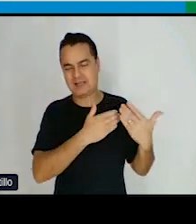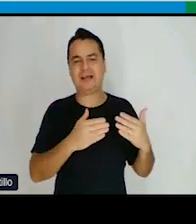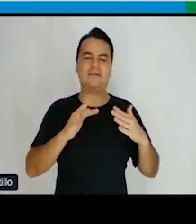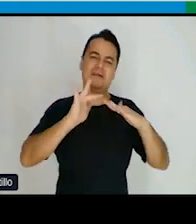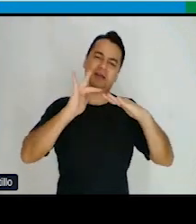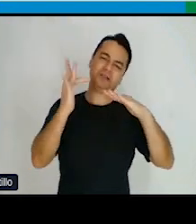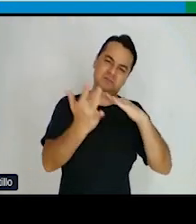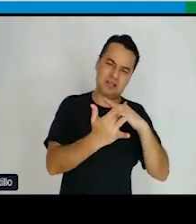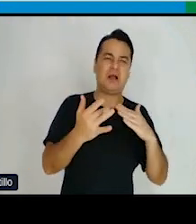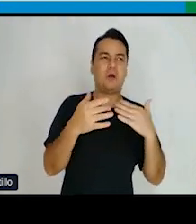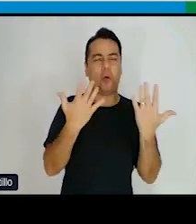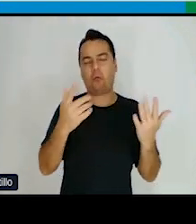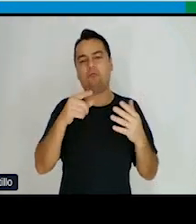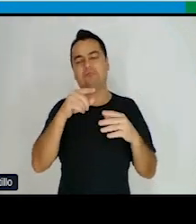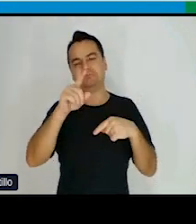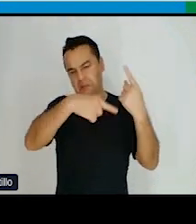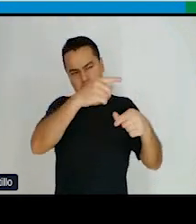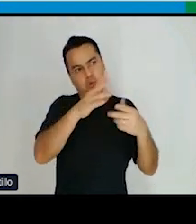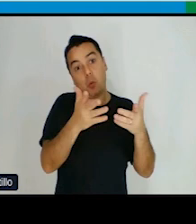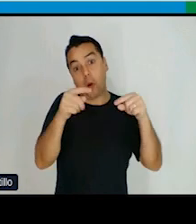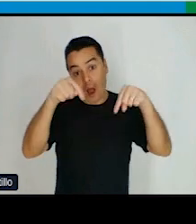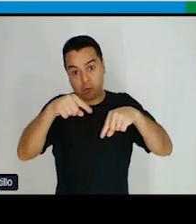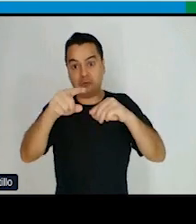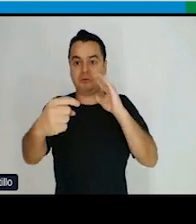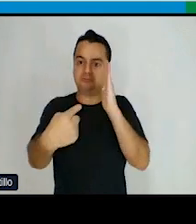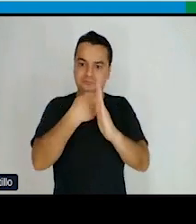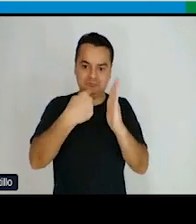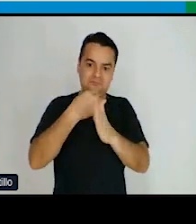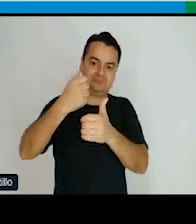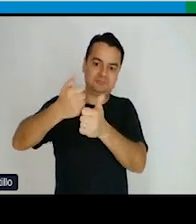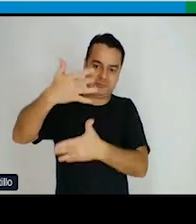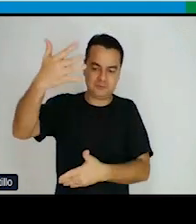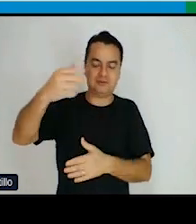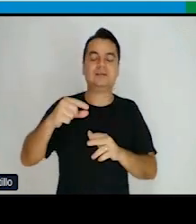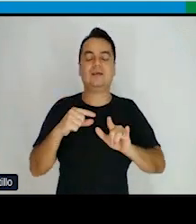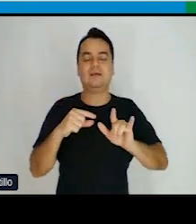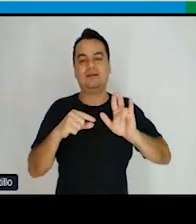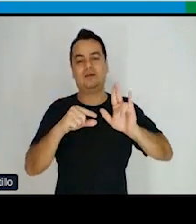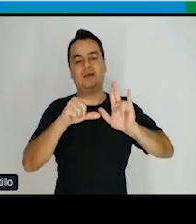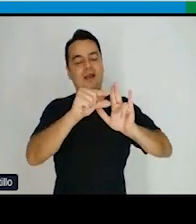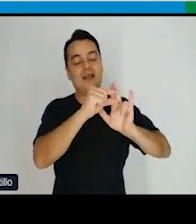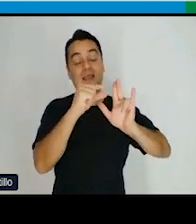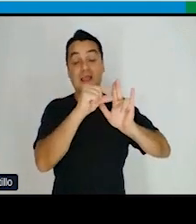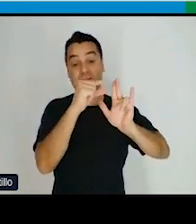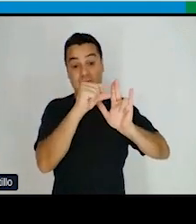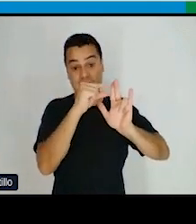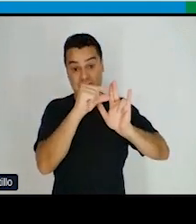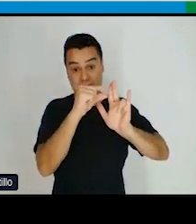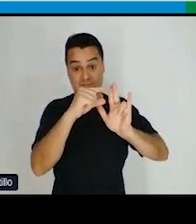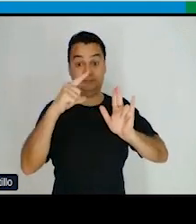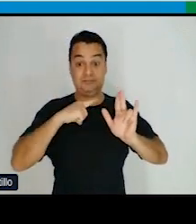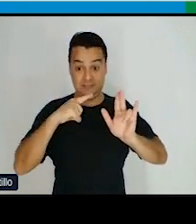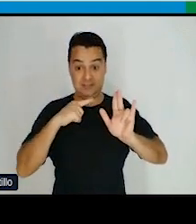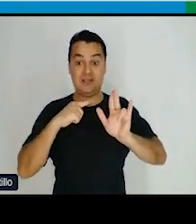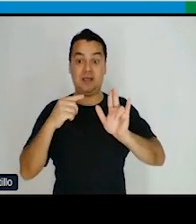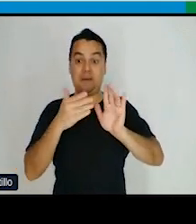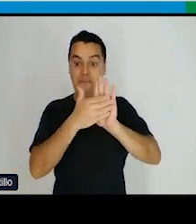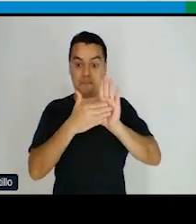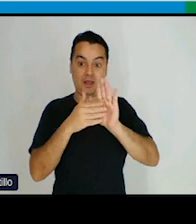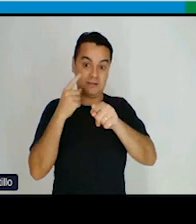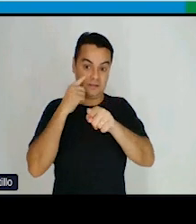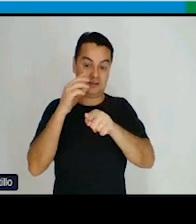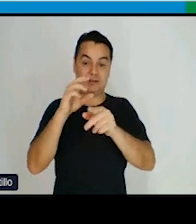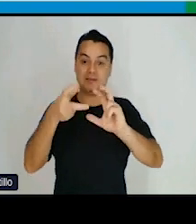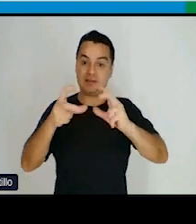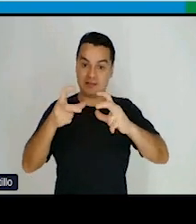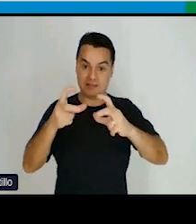responder perguntas, e também o nosso LinkedIn, nosso contato está na página do TDC. Fiquem à